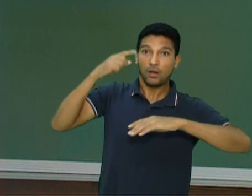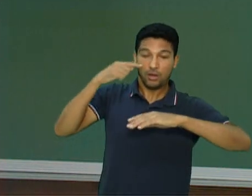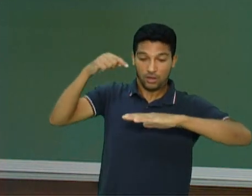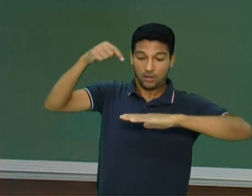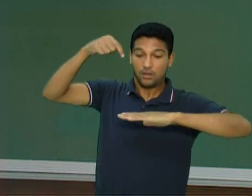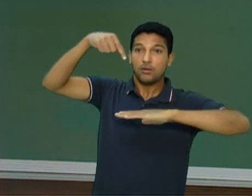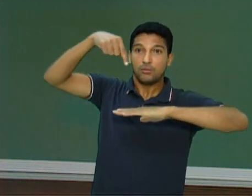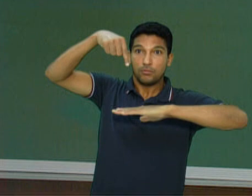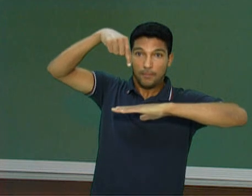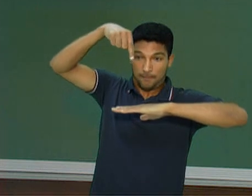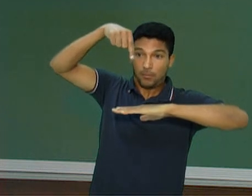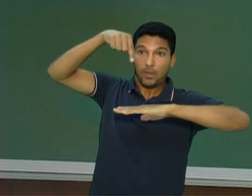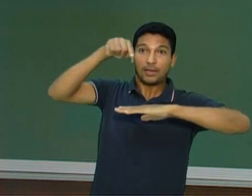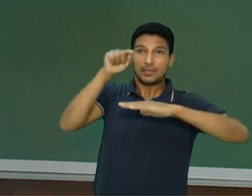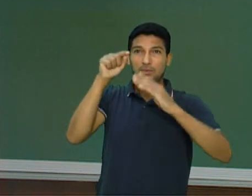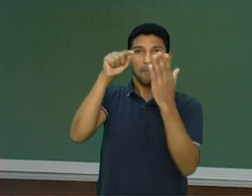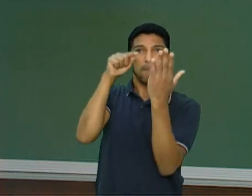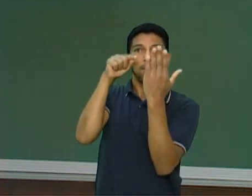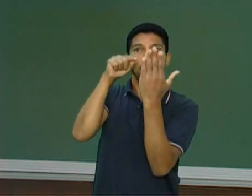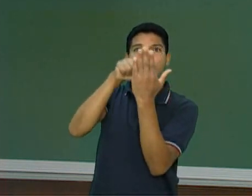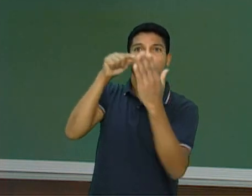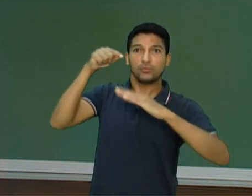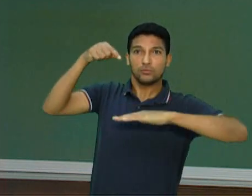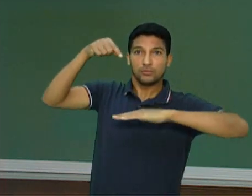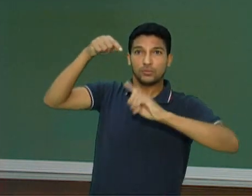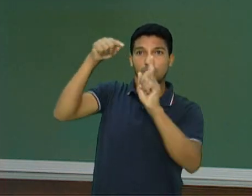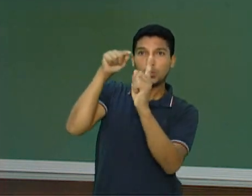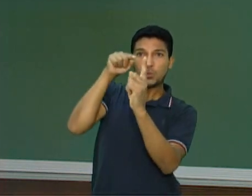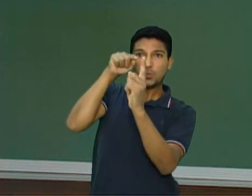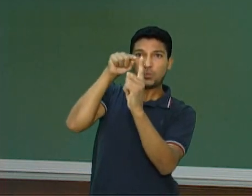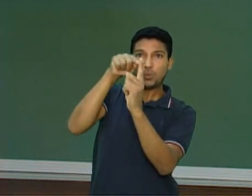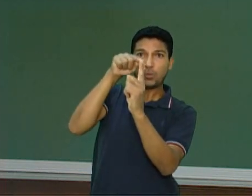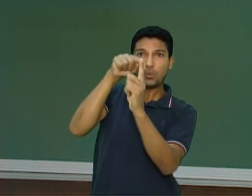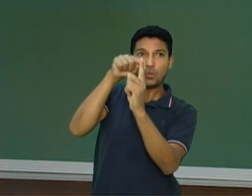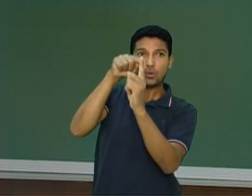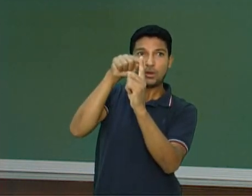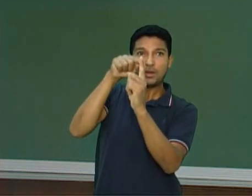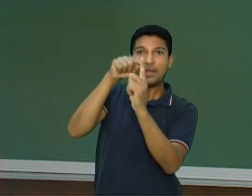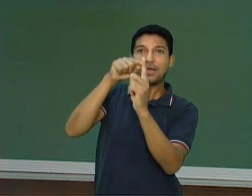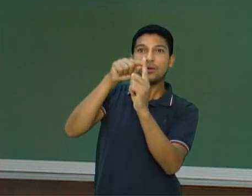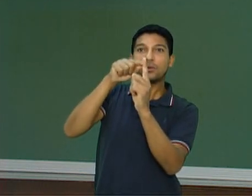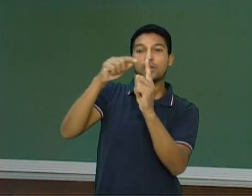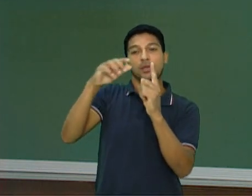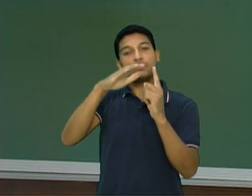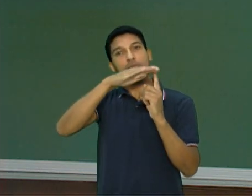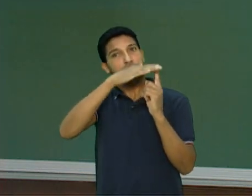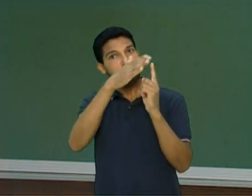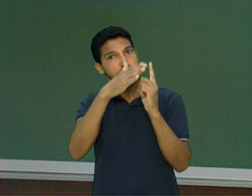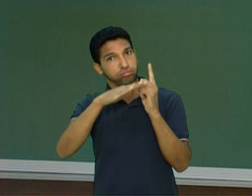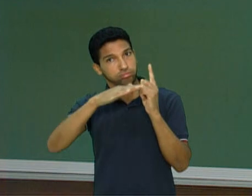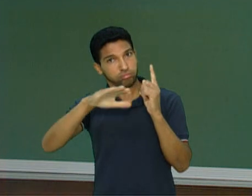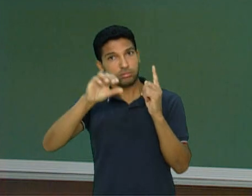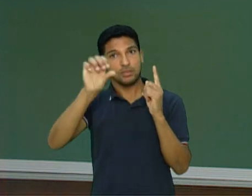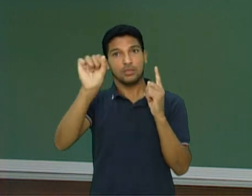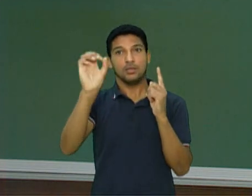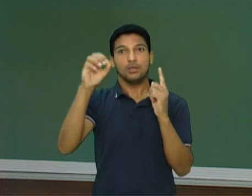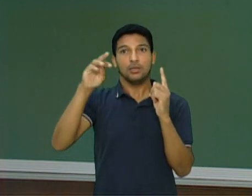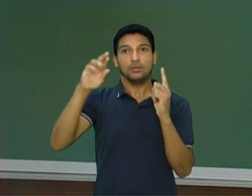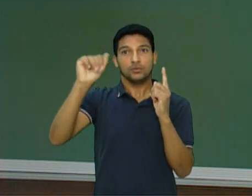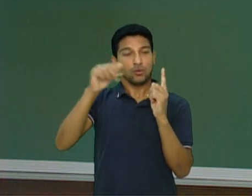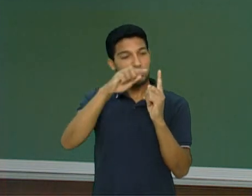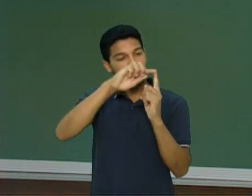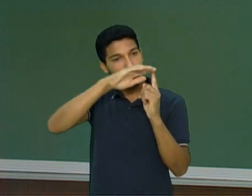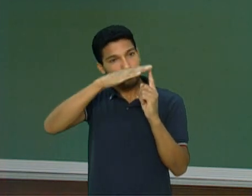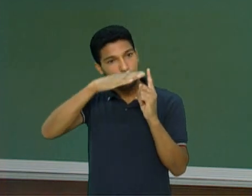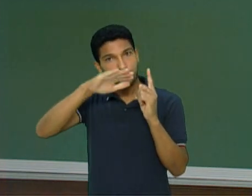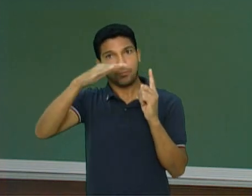Ok? Entenderam isso? Então, quando isso acontece, né, a sombra desse ponto, ou essa linha que